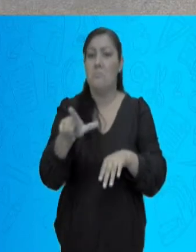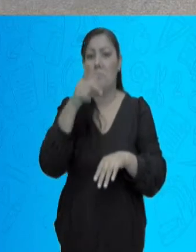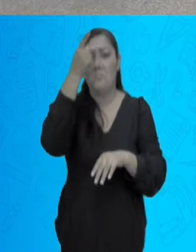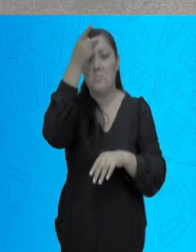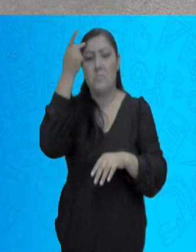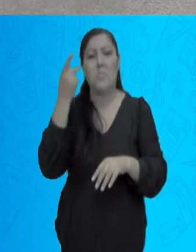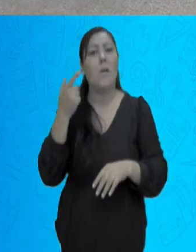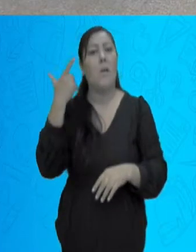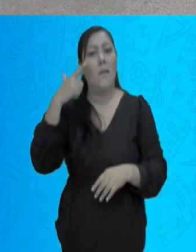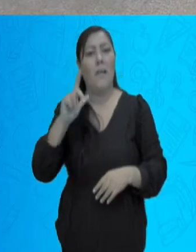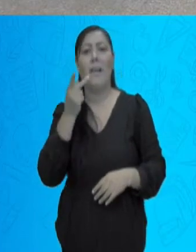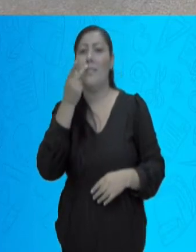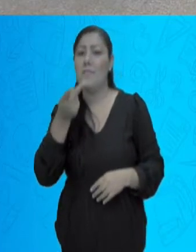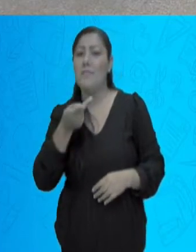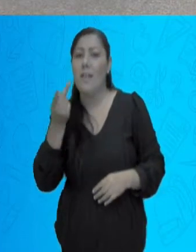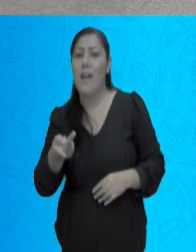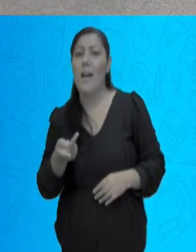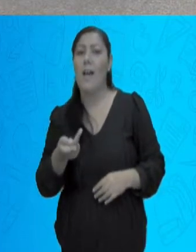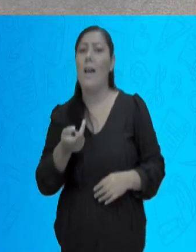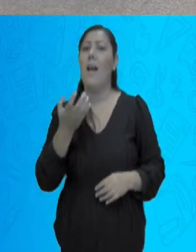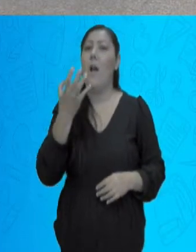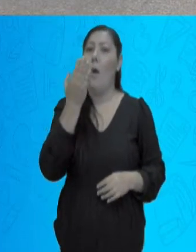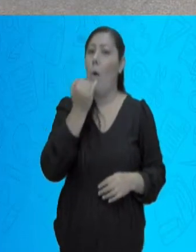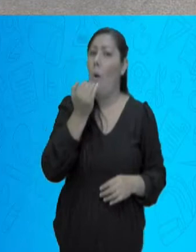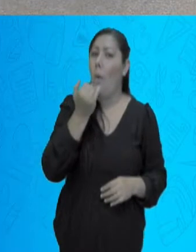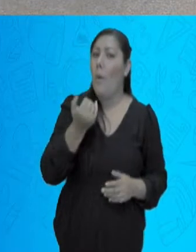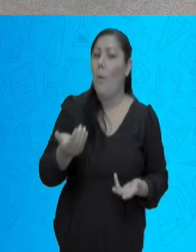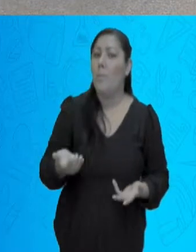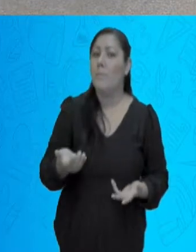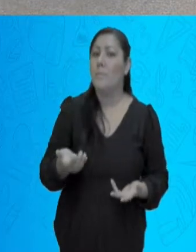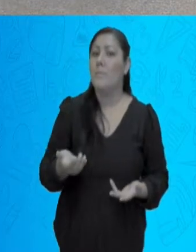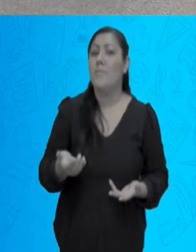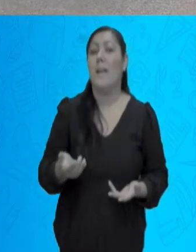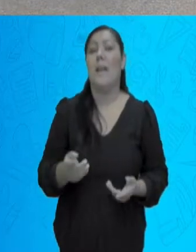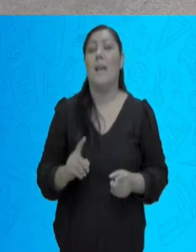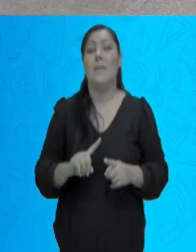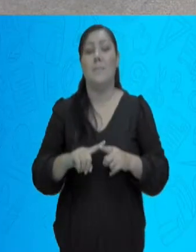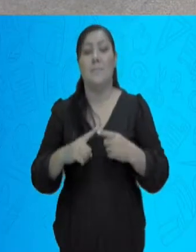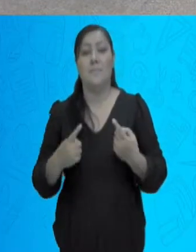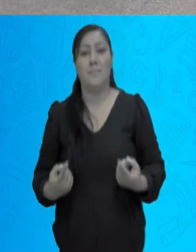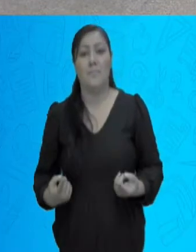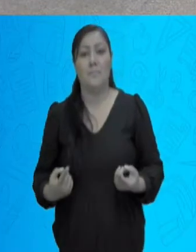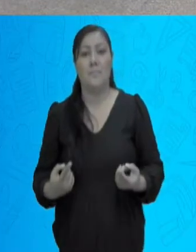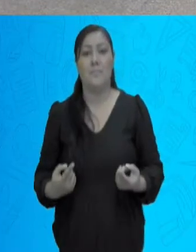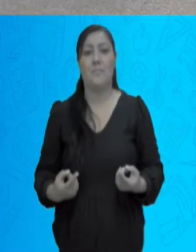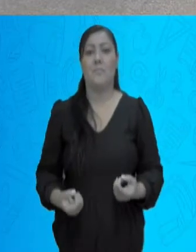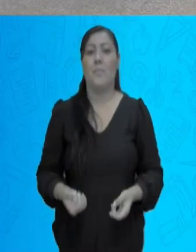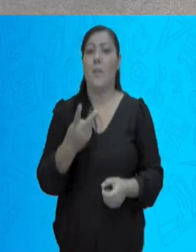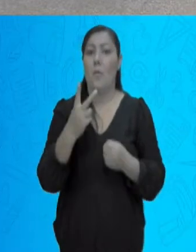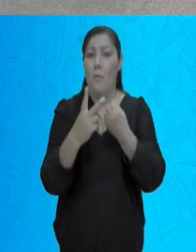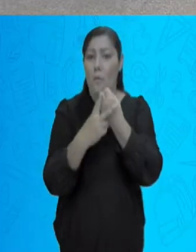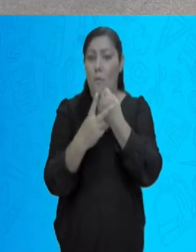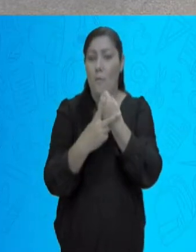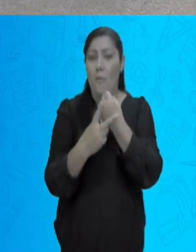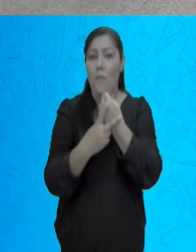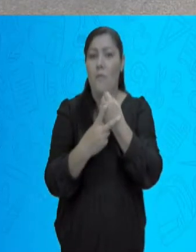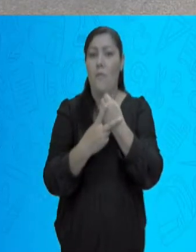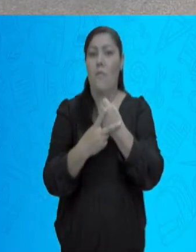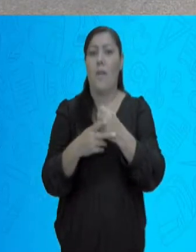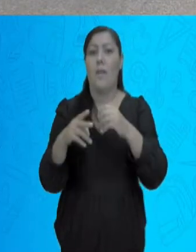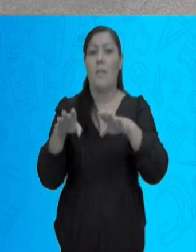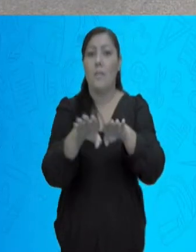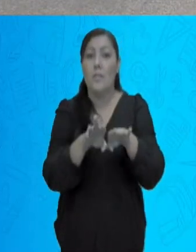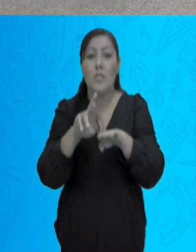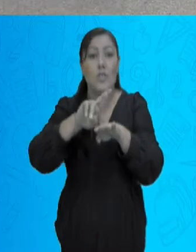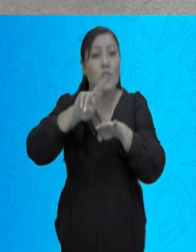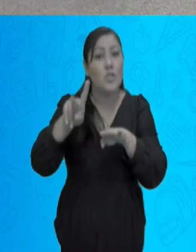facilmente. Já o verbo irregular não mantém um modelo. Por exemplo, o verbo fazer.